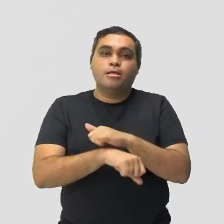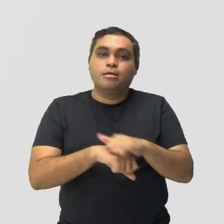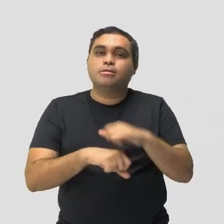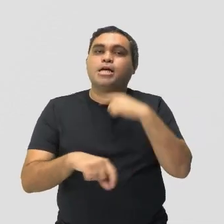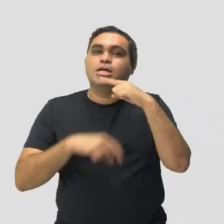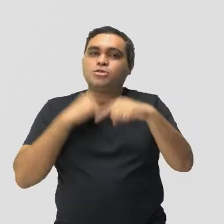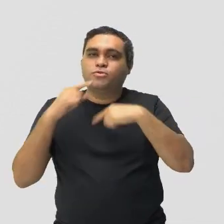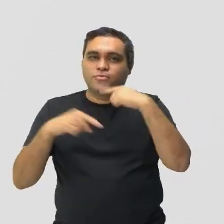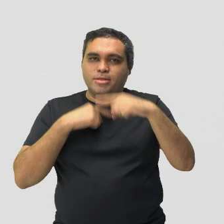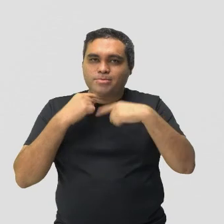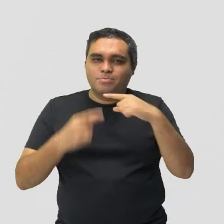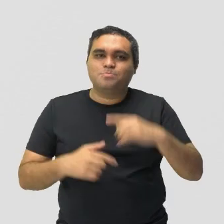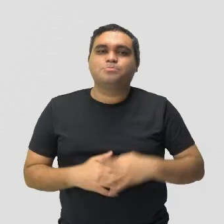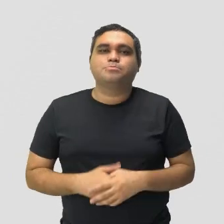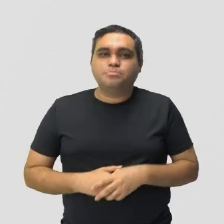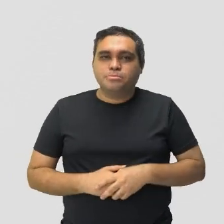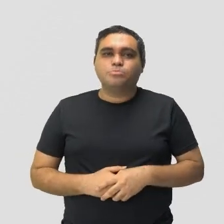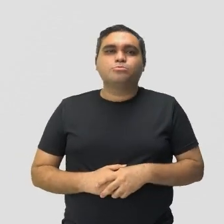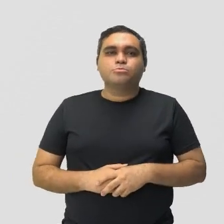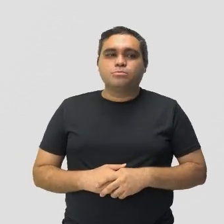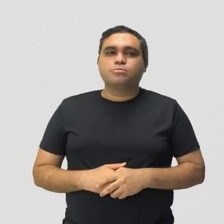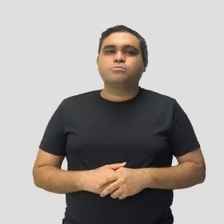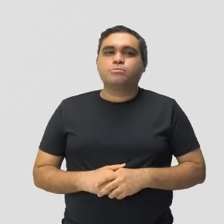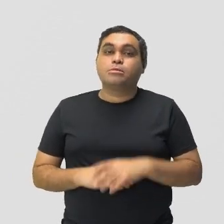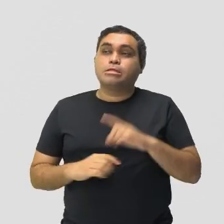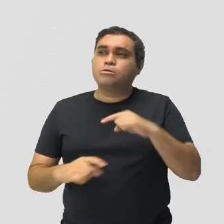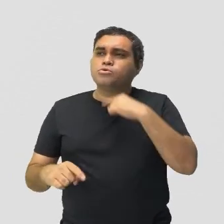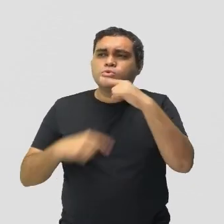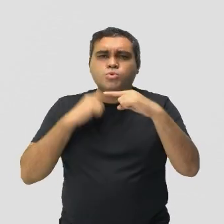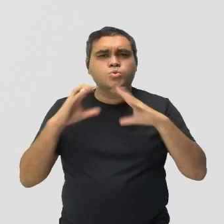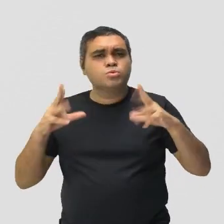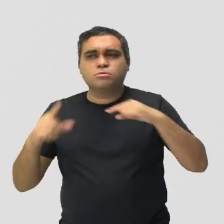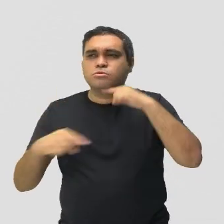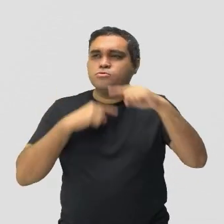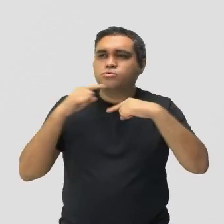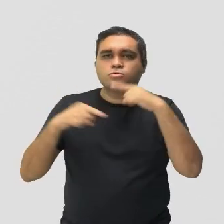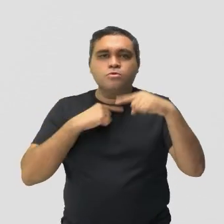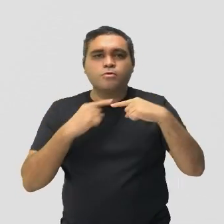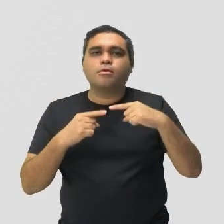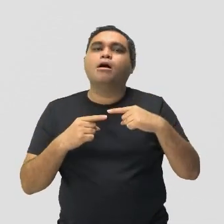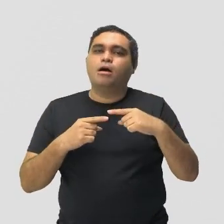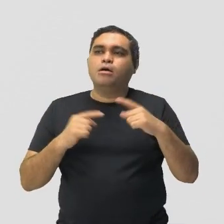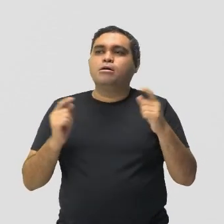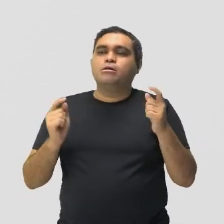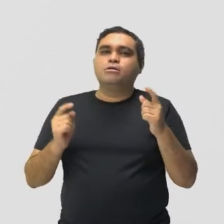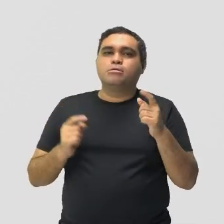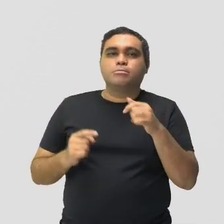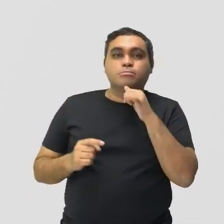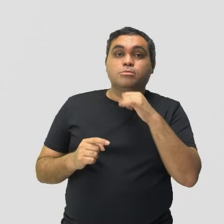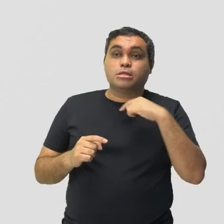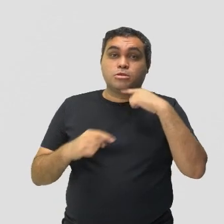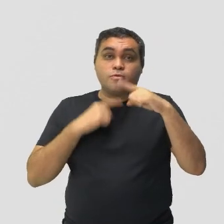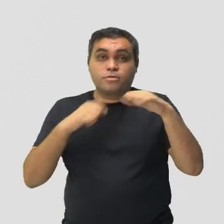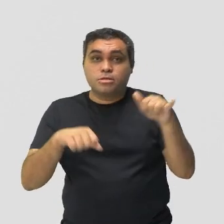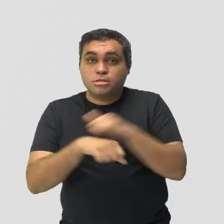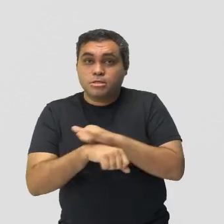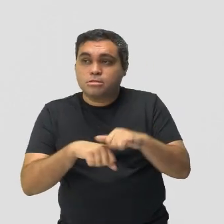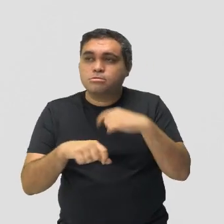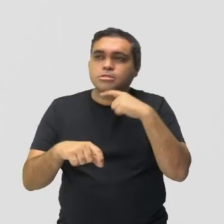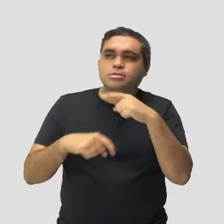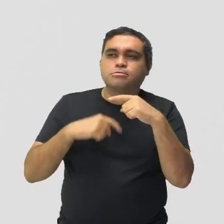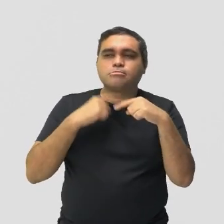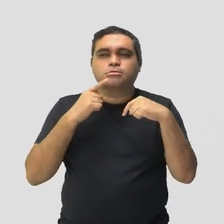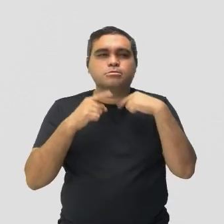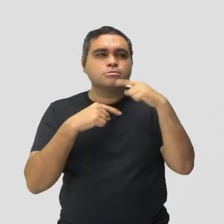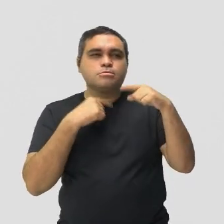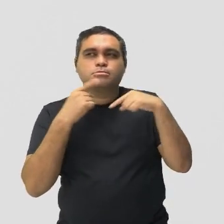dúvida, né? É o método da dúvida, duvidando de tudo. Você então, usando a dúvida como um método, você